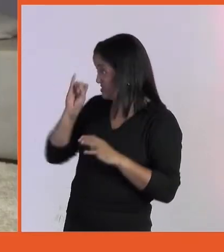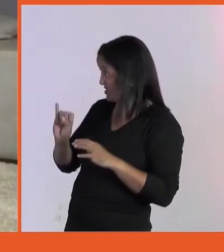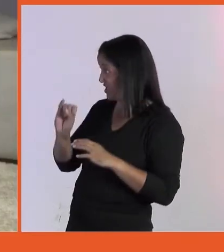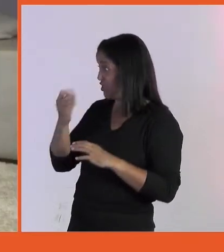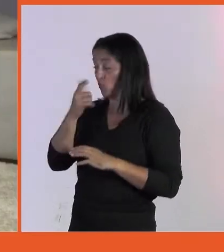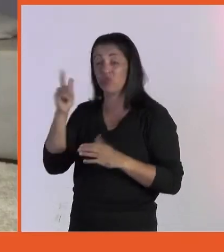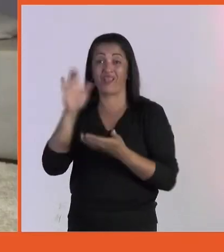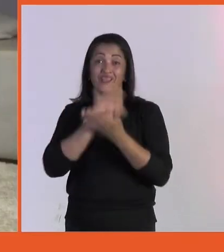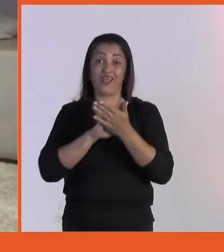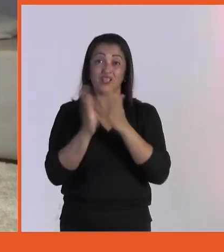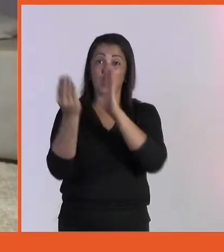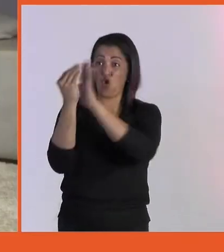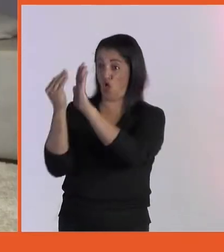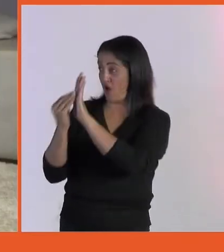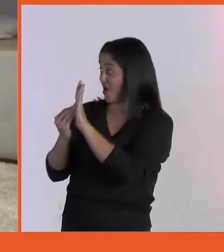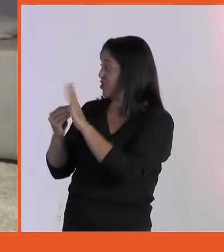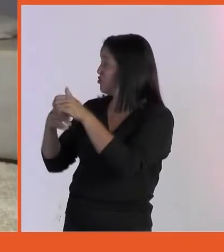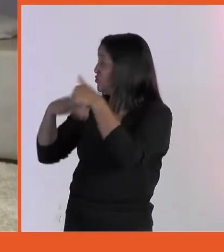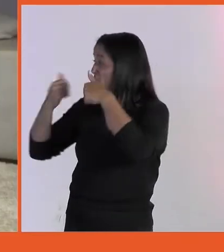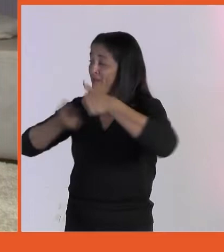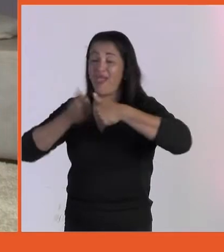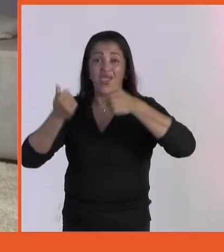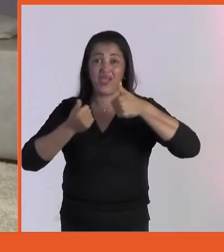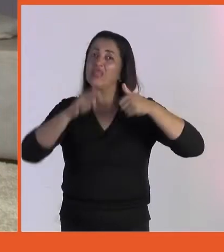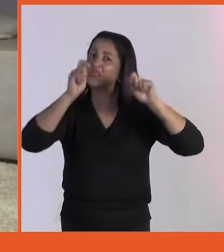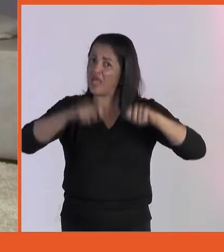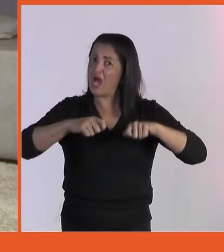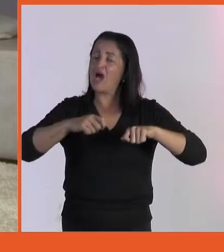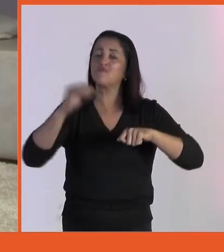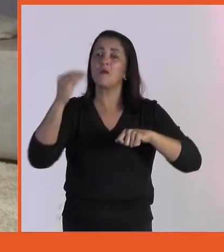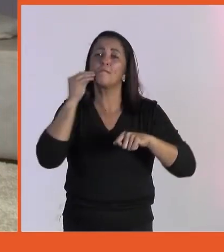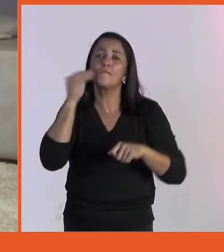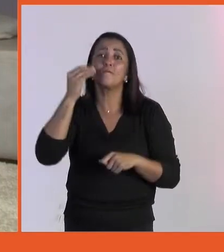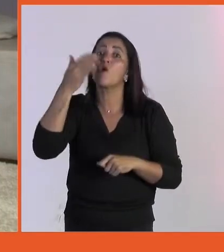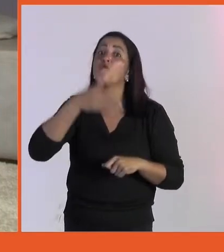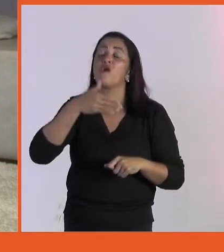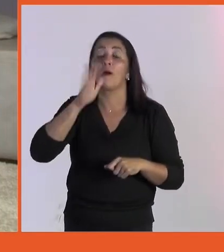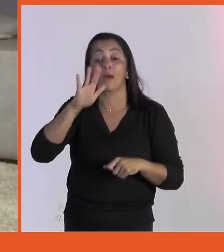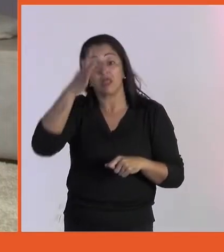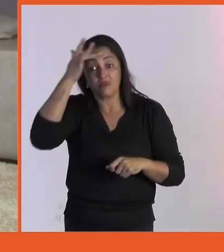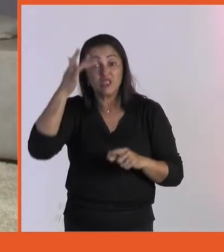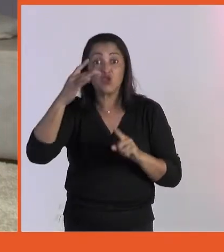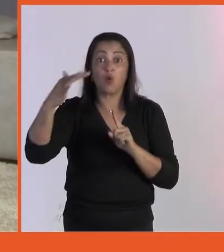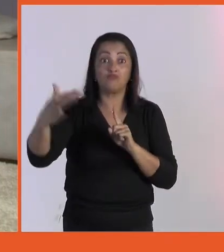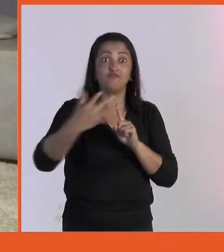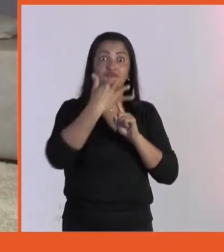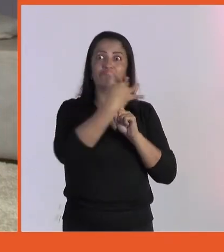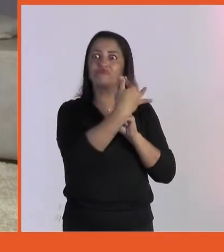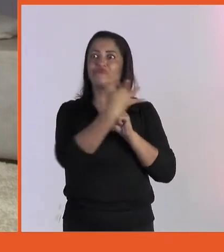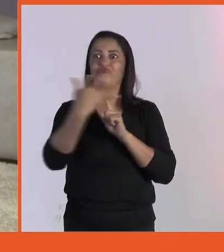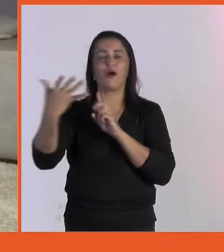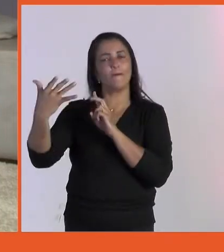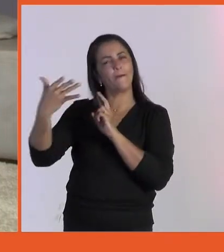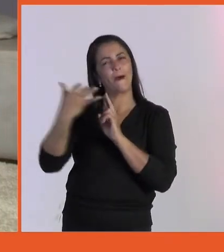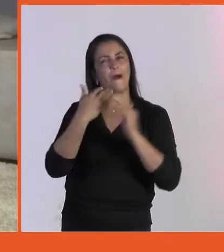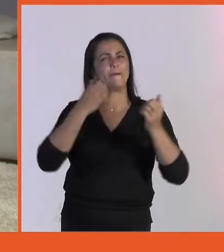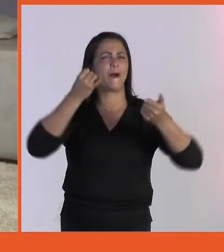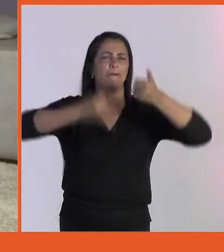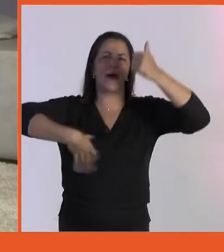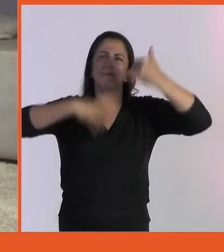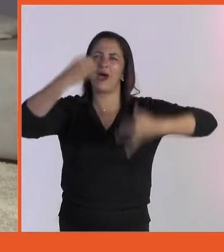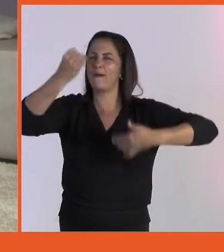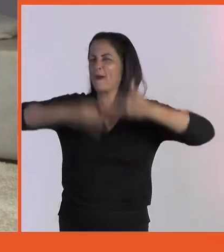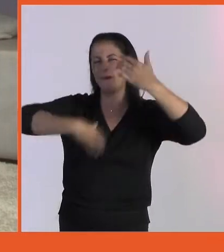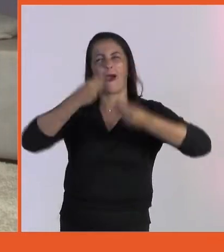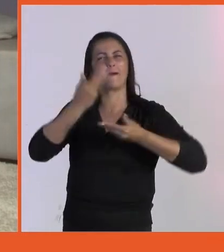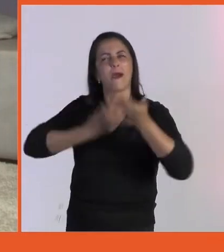entre aspas, tudo bem, porque a gente vai ter outras coisas para postar. Mas as pessoas queriam assistir aquilo. E aí, por conta das pessoas se engajarem com aquele conteúdo em si,